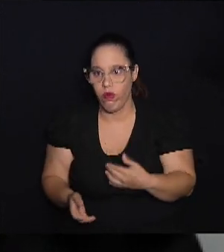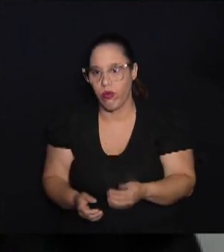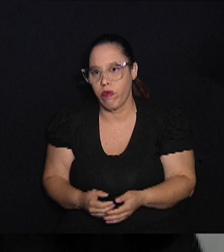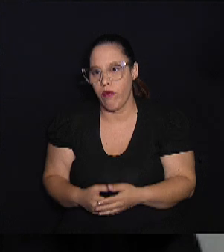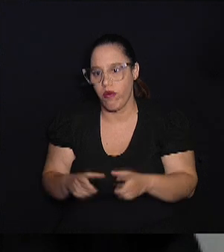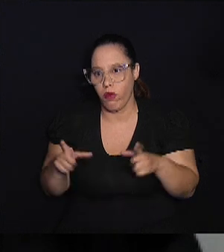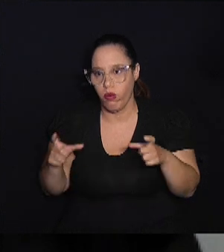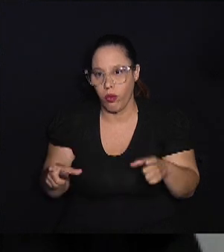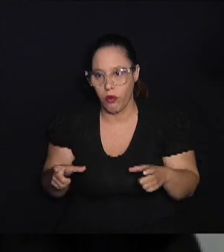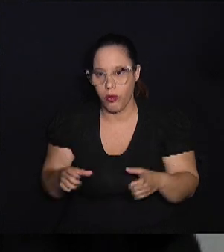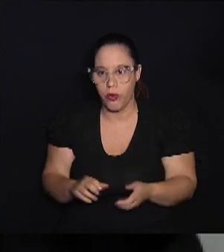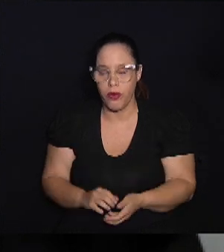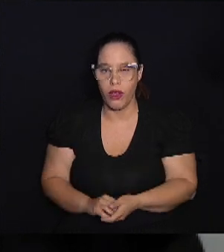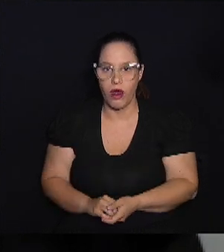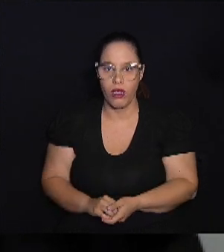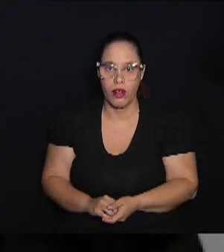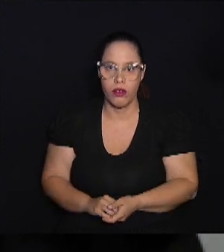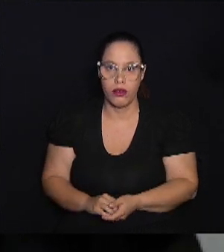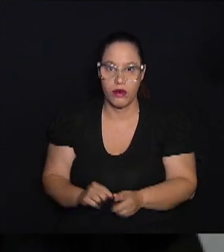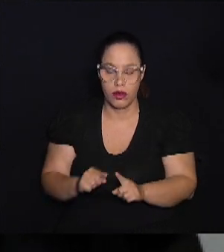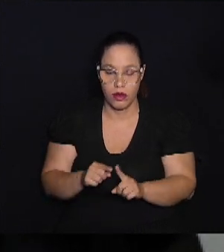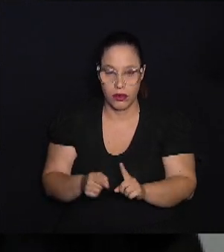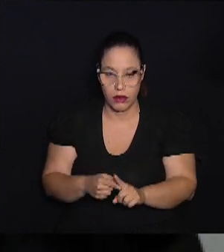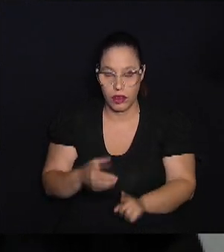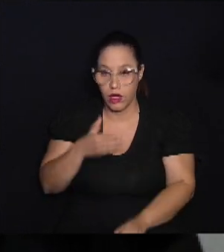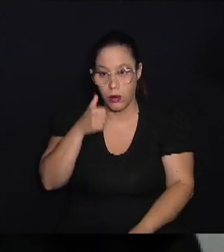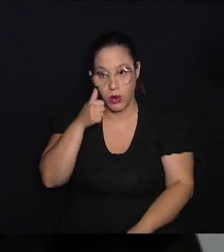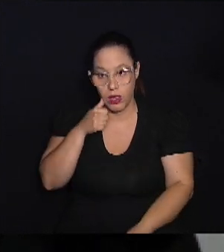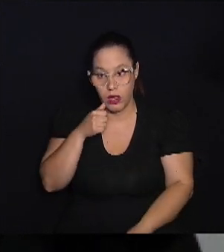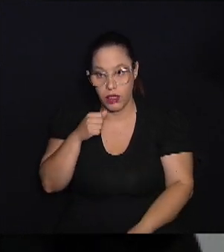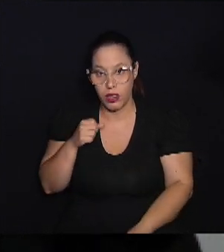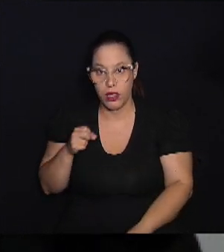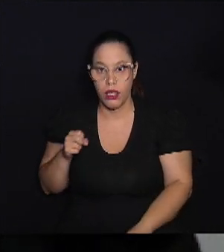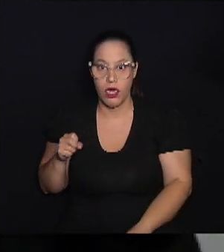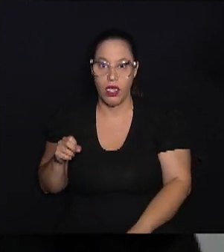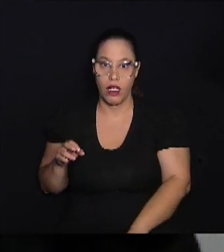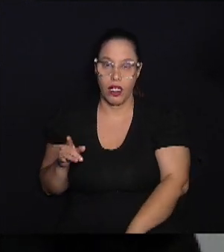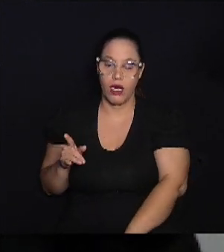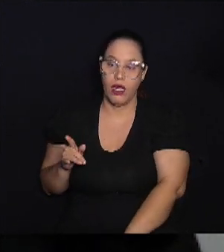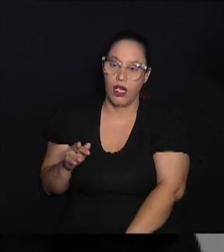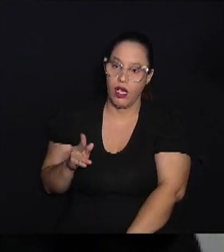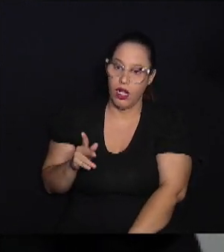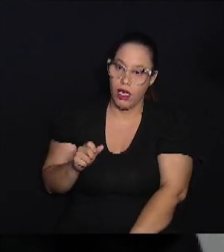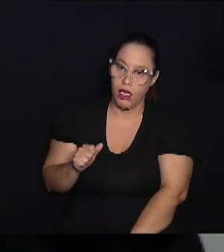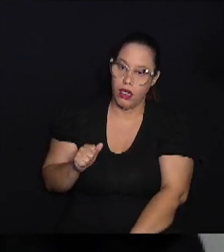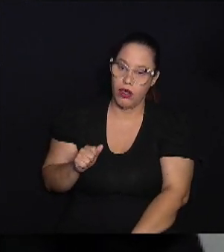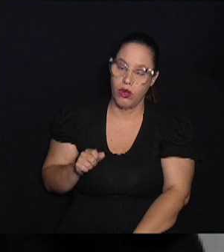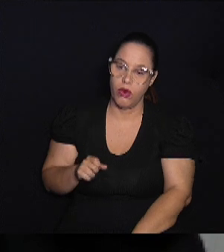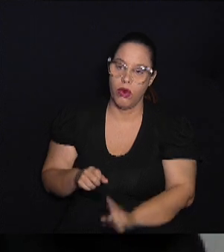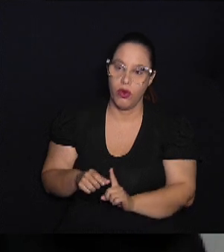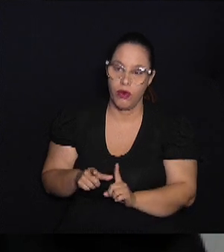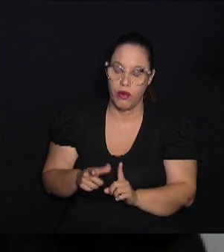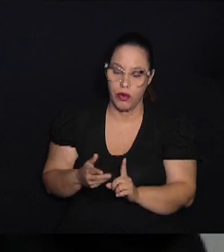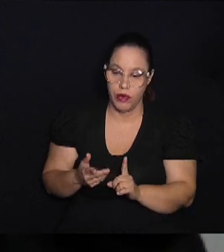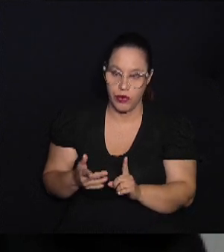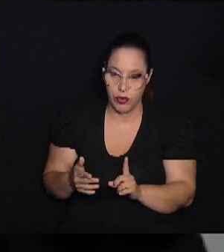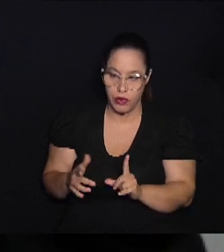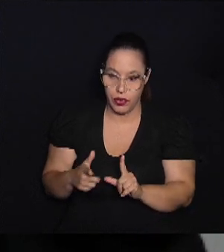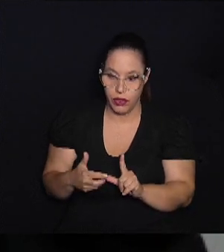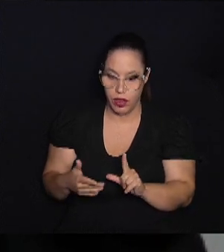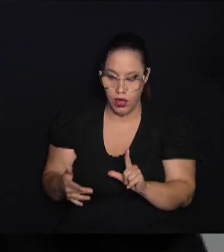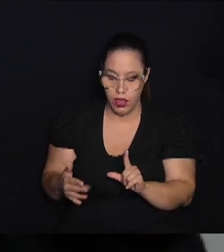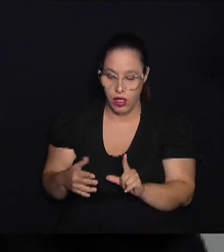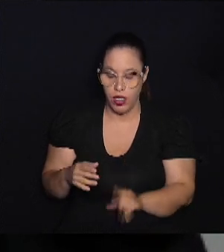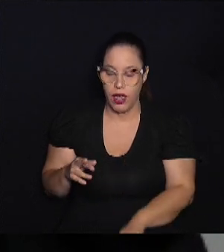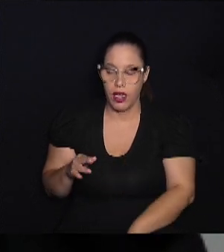ali intrauterino na mulher e no homem a cadeia produtiva do espermatozoide. Então, é